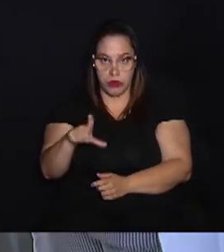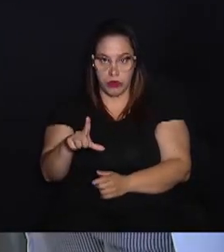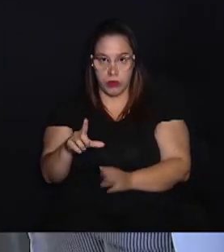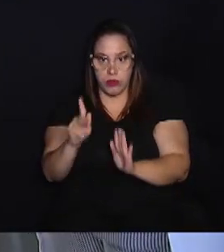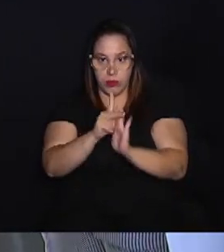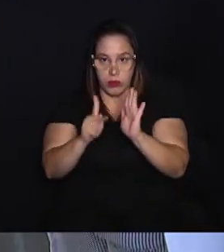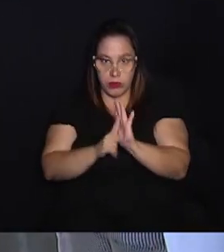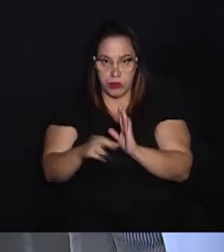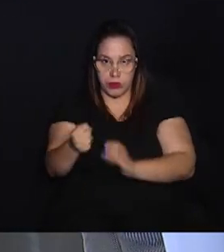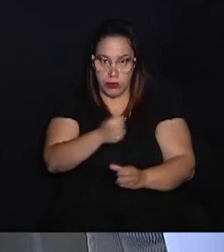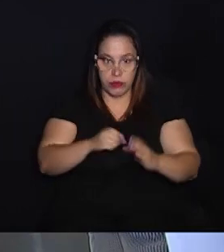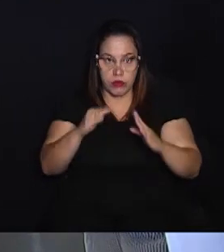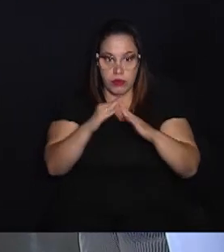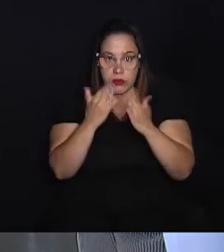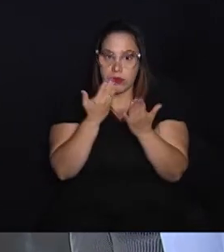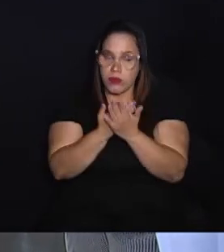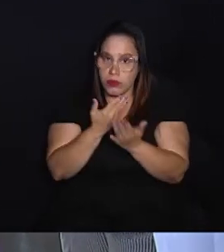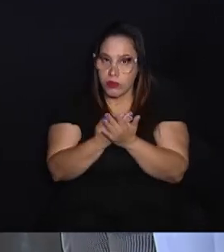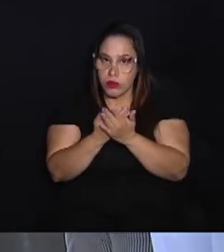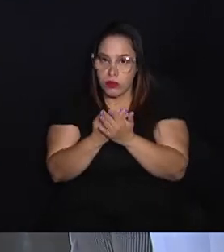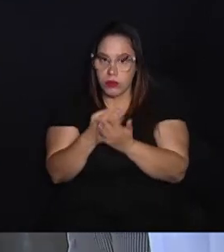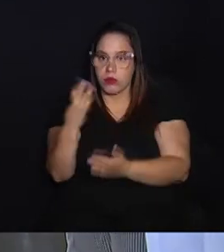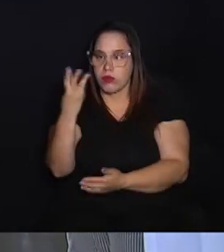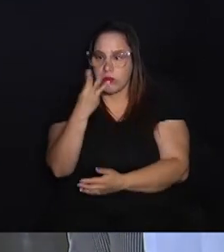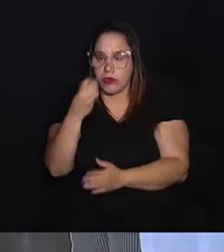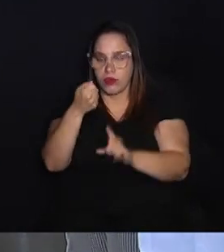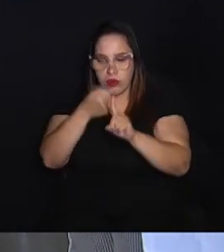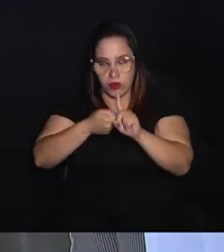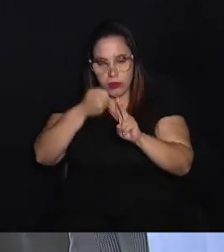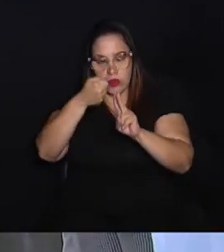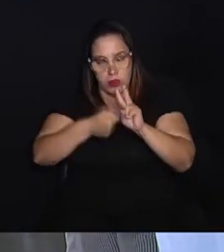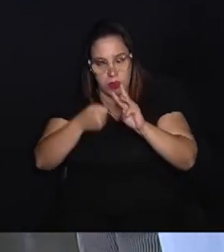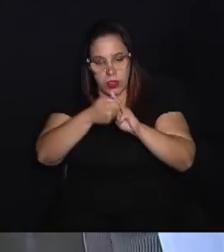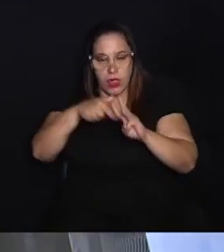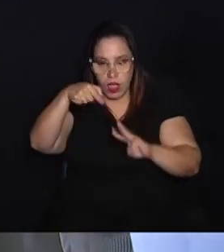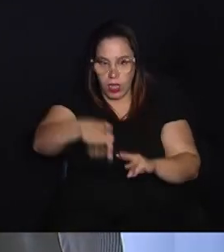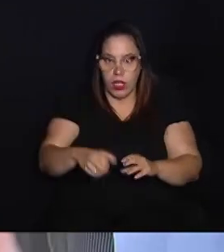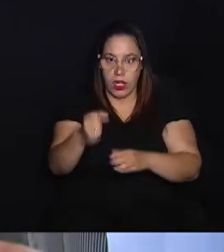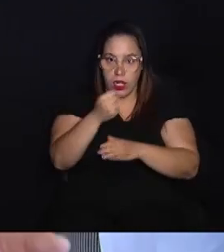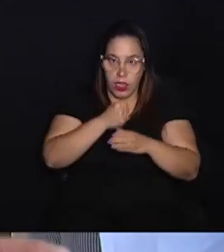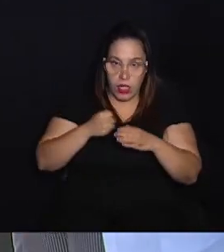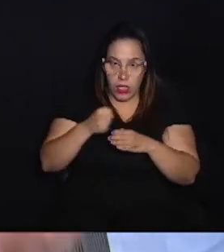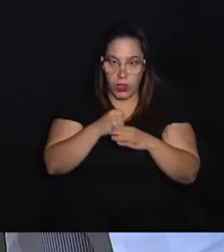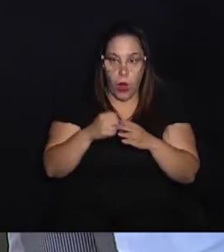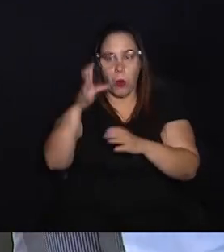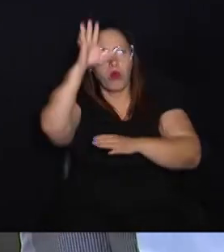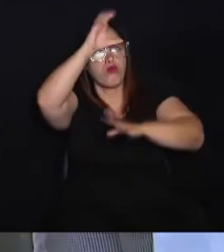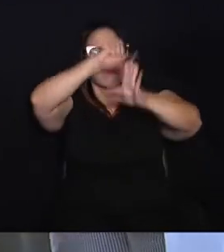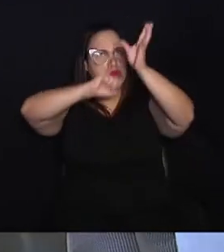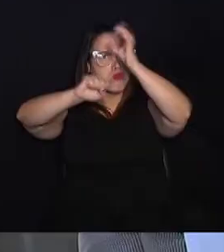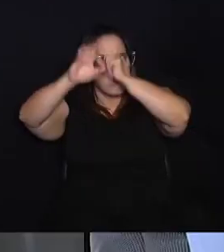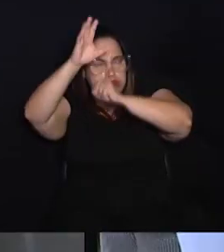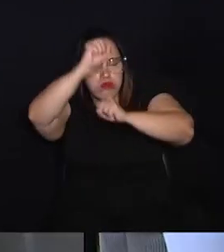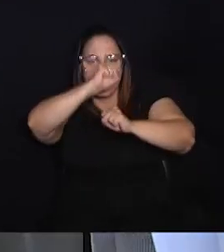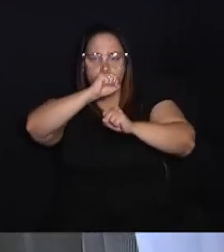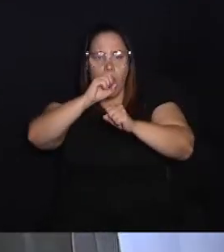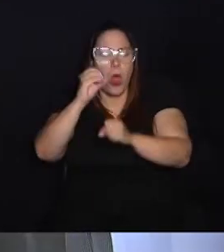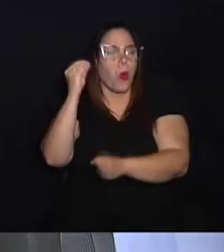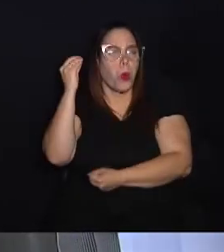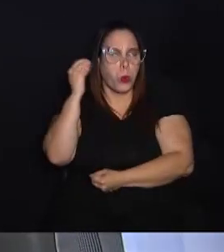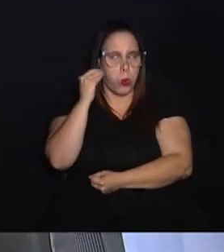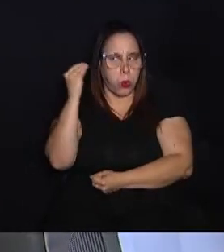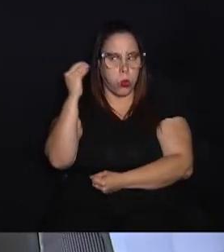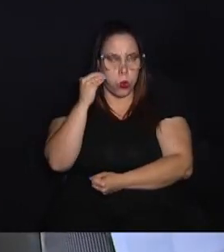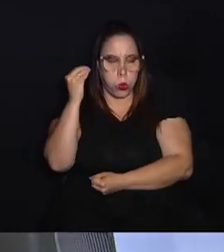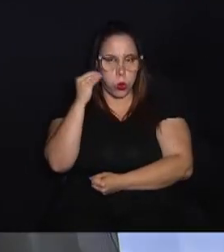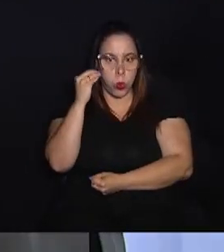projeto Cozinha na Escola. São 3 meses aqui nessa cozinha. Muito aprendizado, muita experiência e